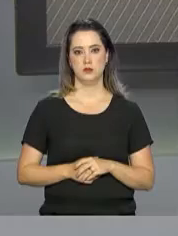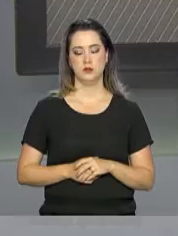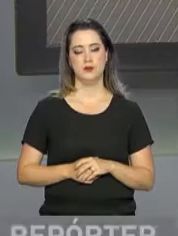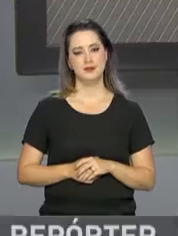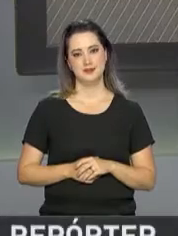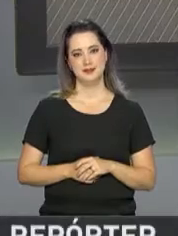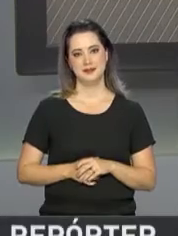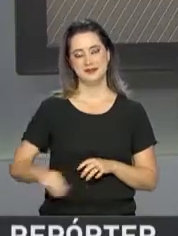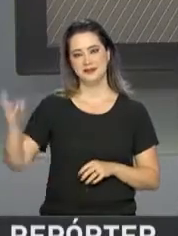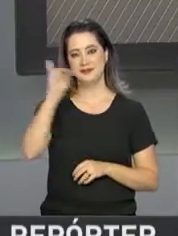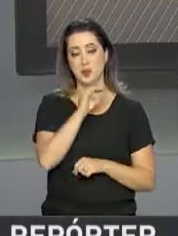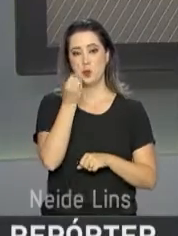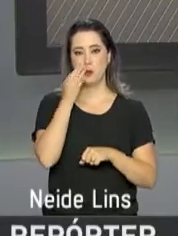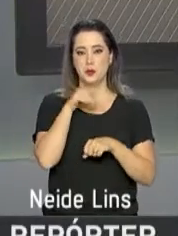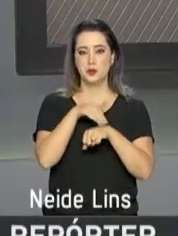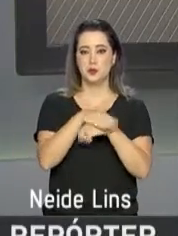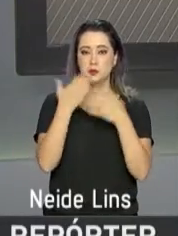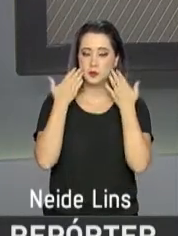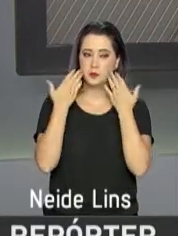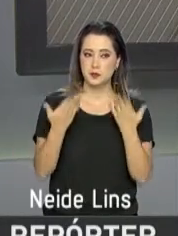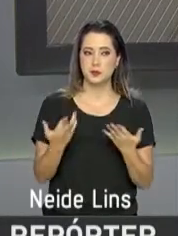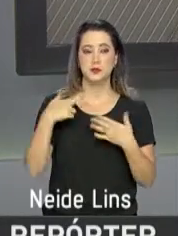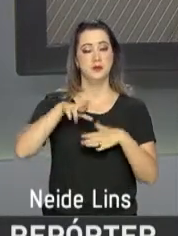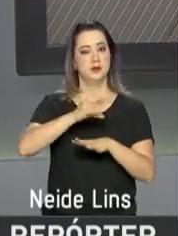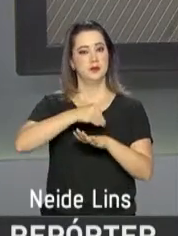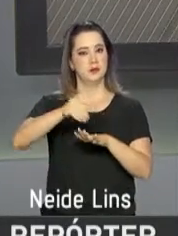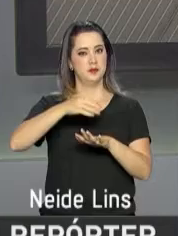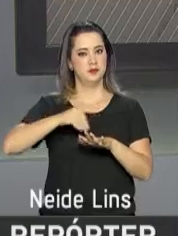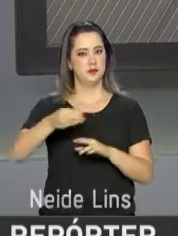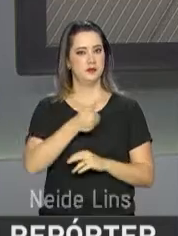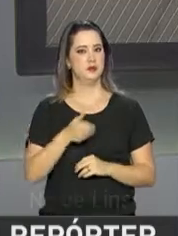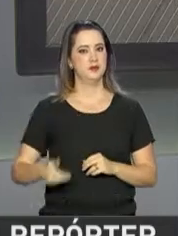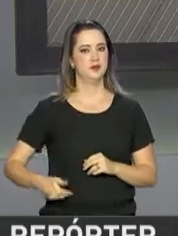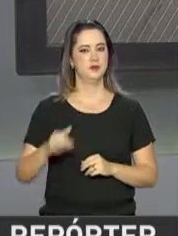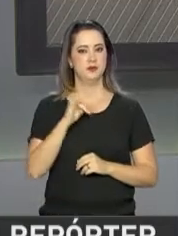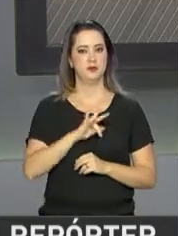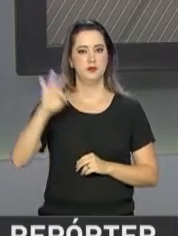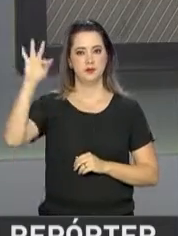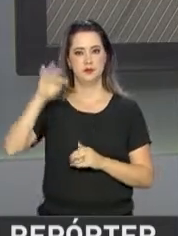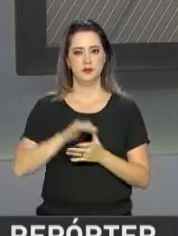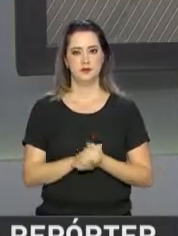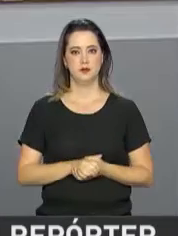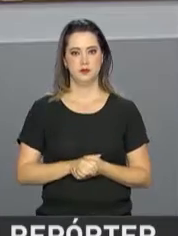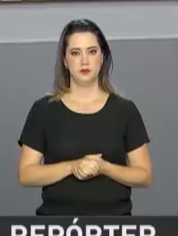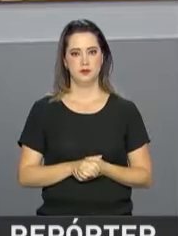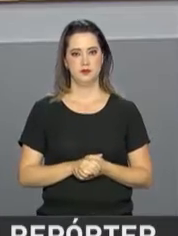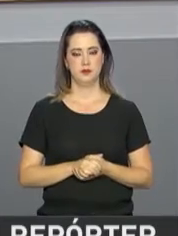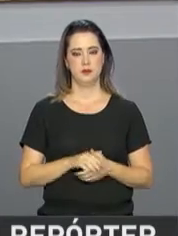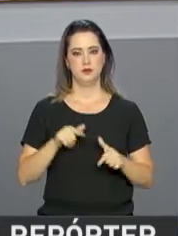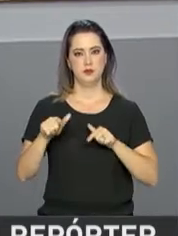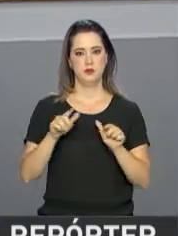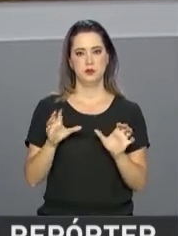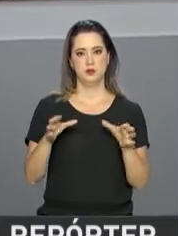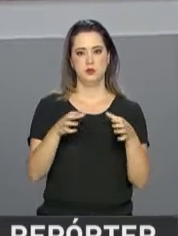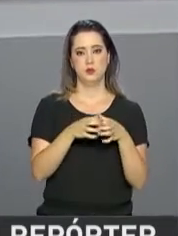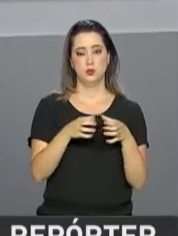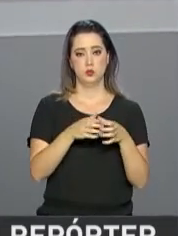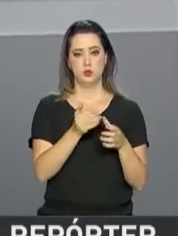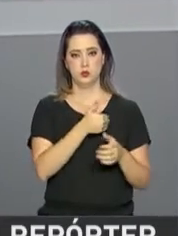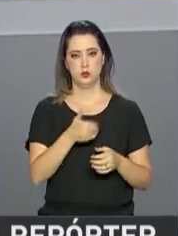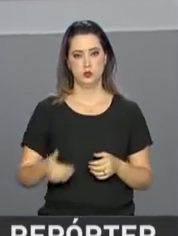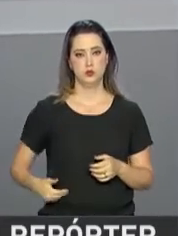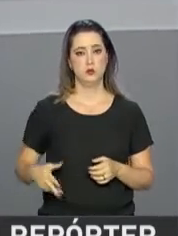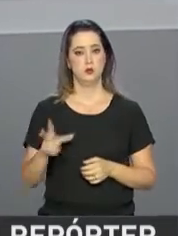olá boa noite no ar mais um repórter nbr com as notícias do governo federal trabalhadores dos setores